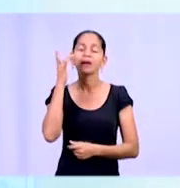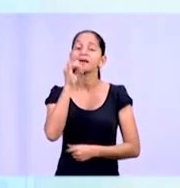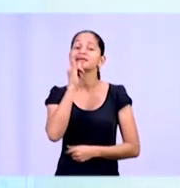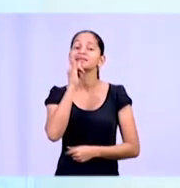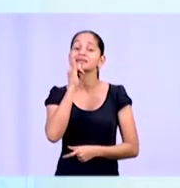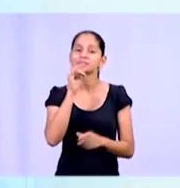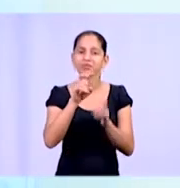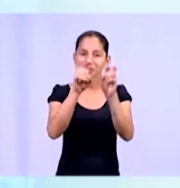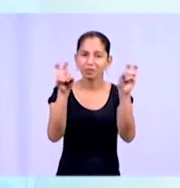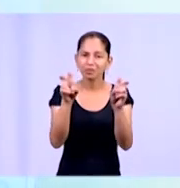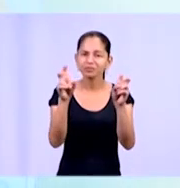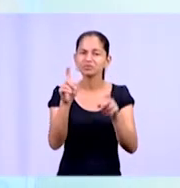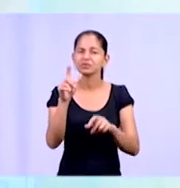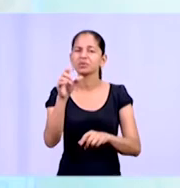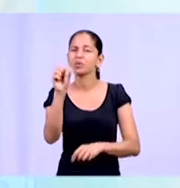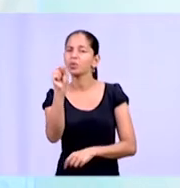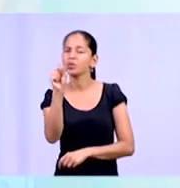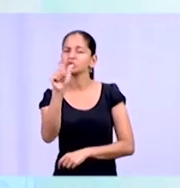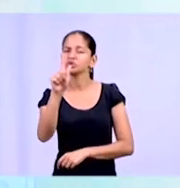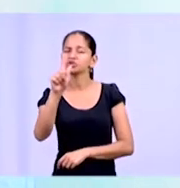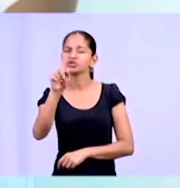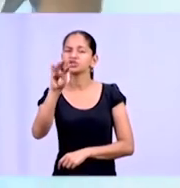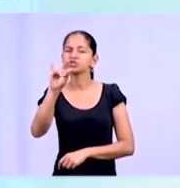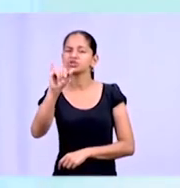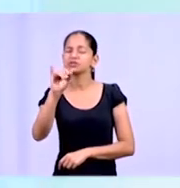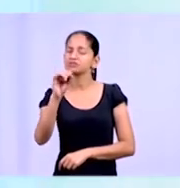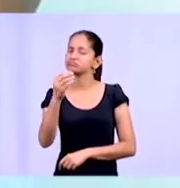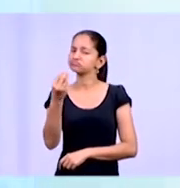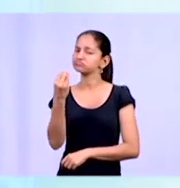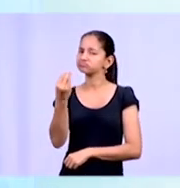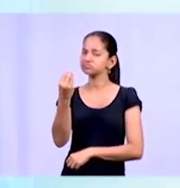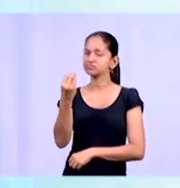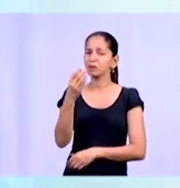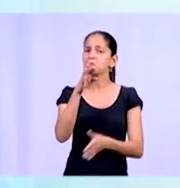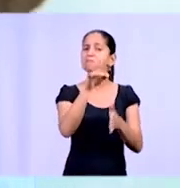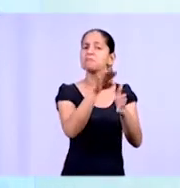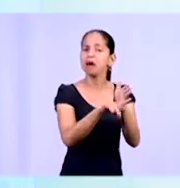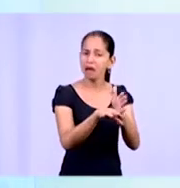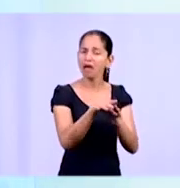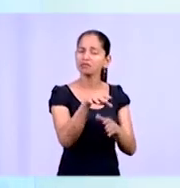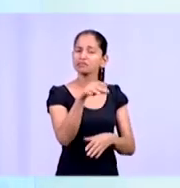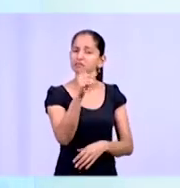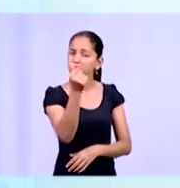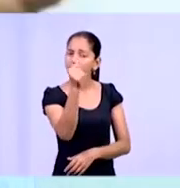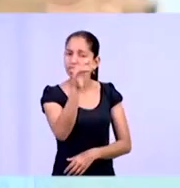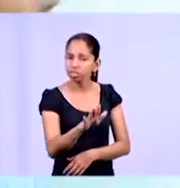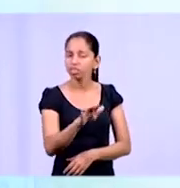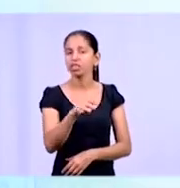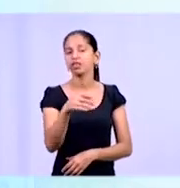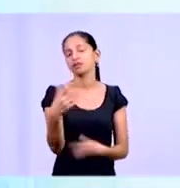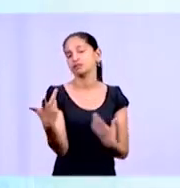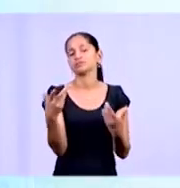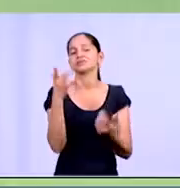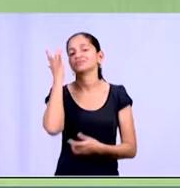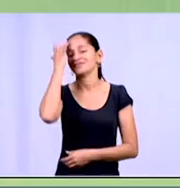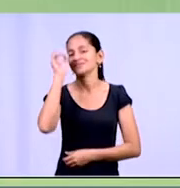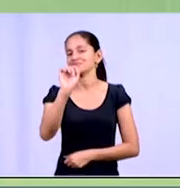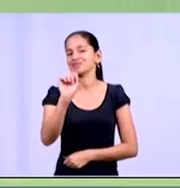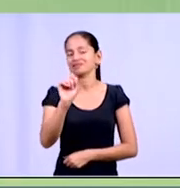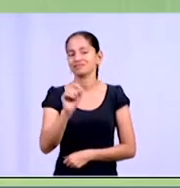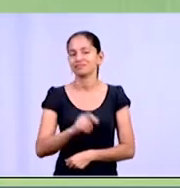de 8 GB. O que são 8 GB? Tem um computador lá baratinho vendendo a 4 GB. O que seriam 4 GB,